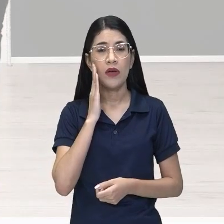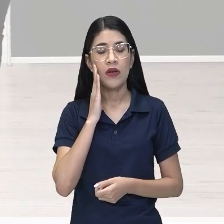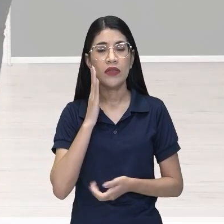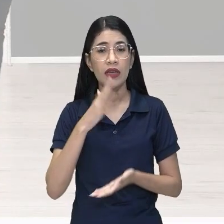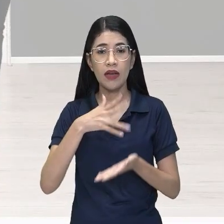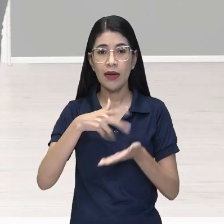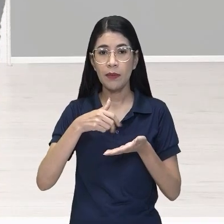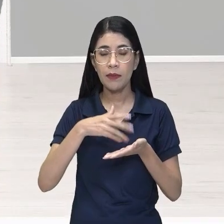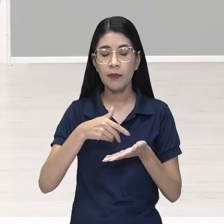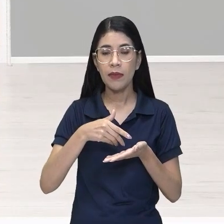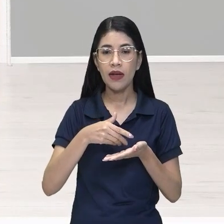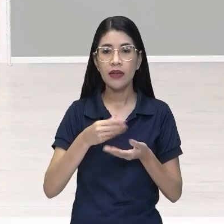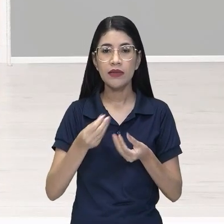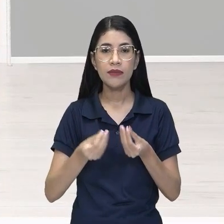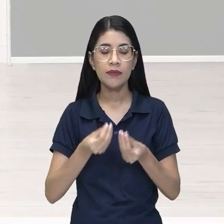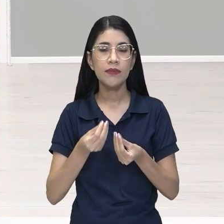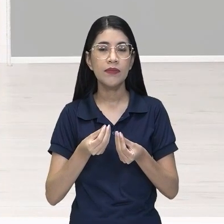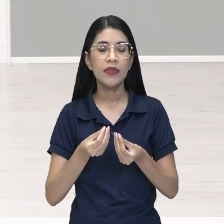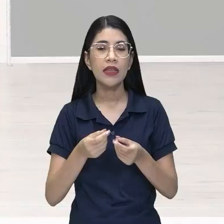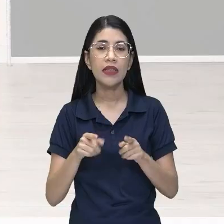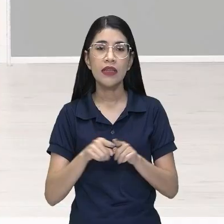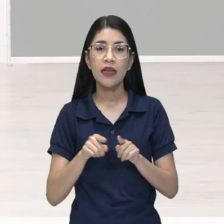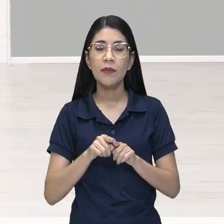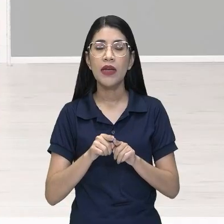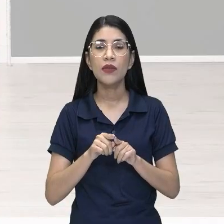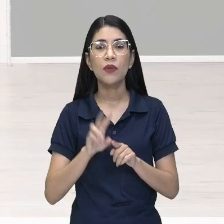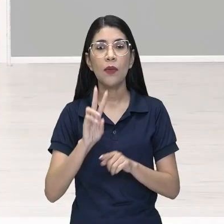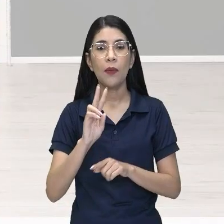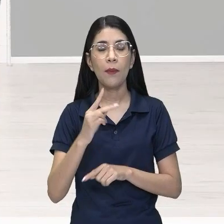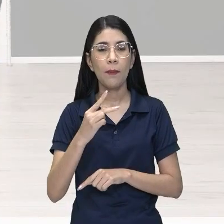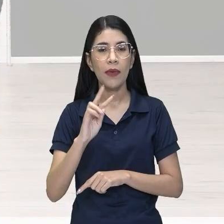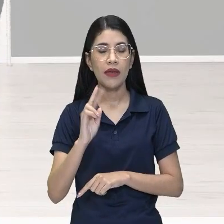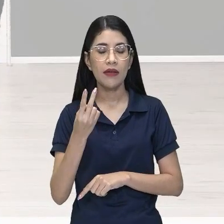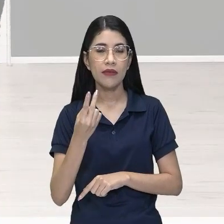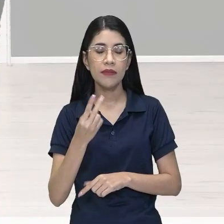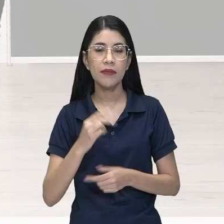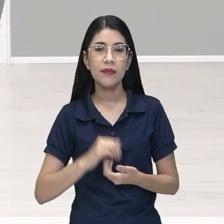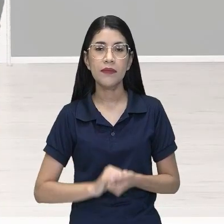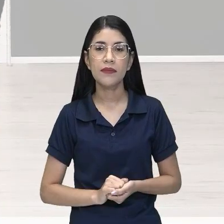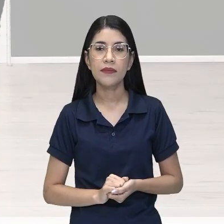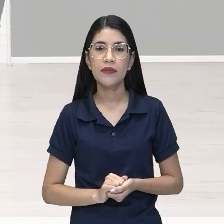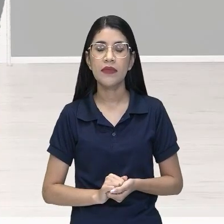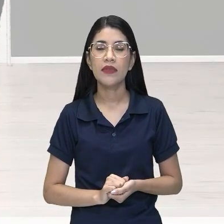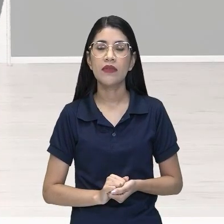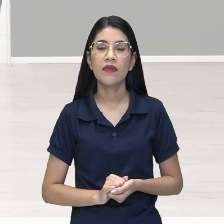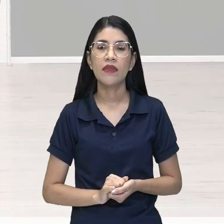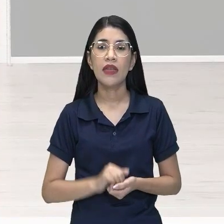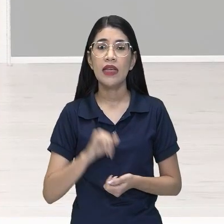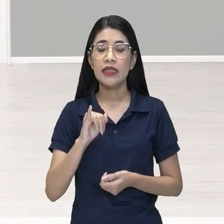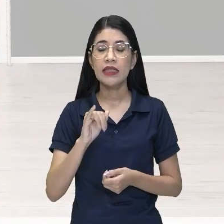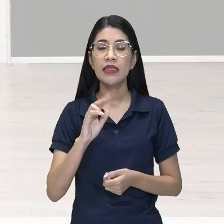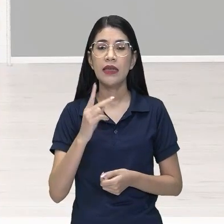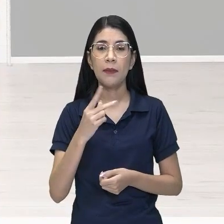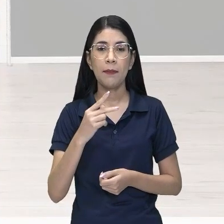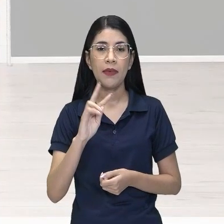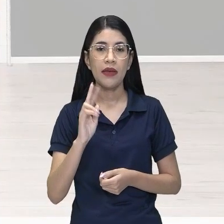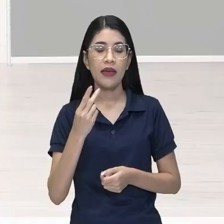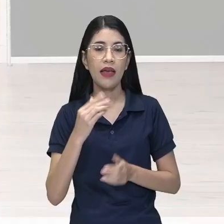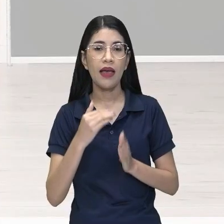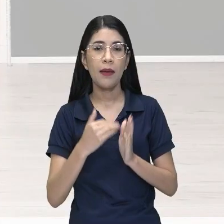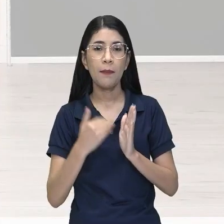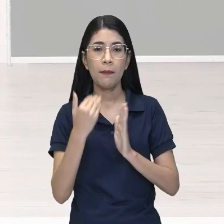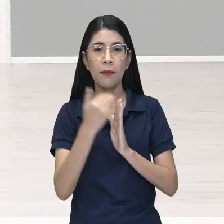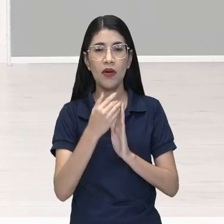a partir também do seu pH. Quando o pH for maior do que